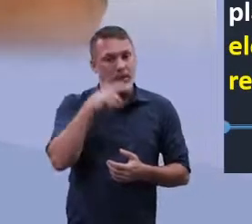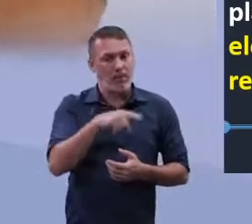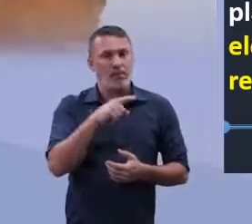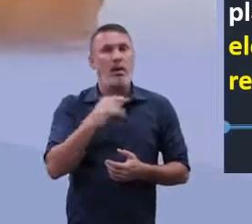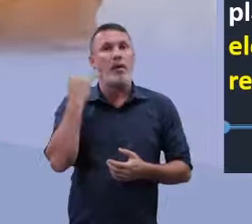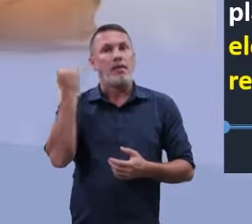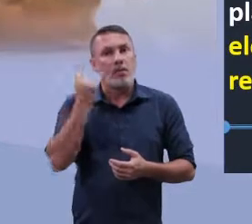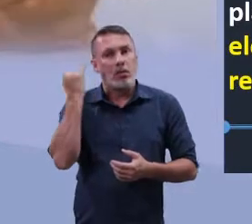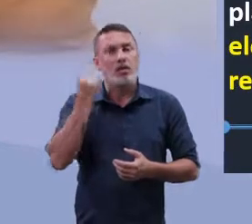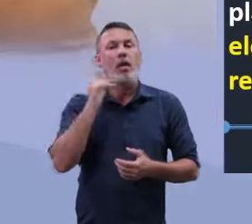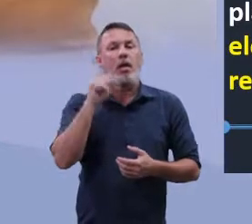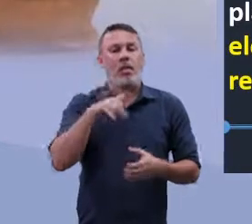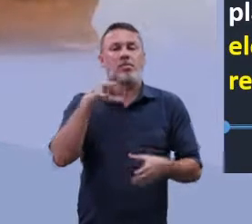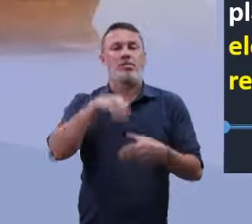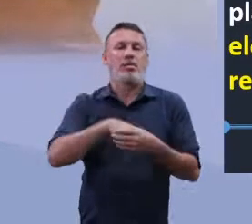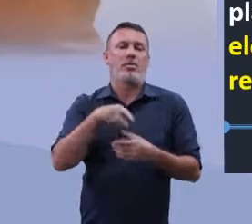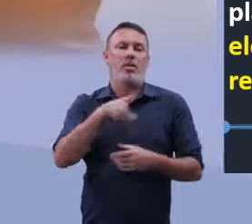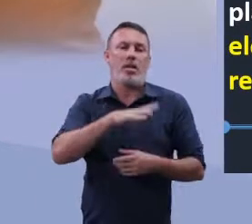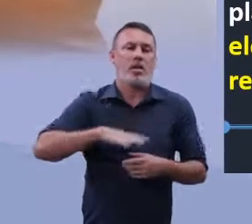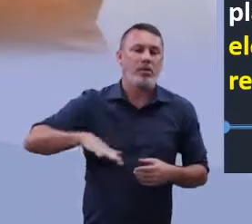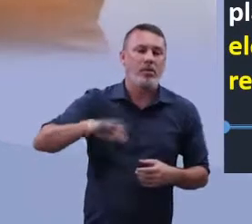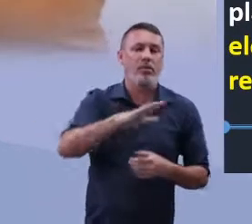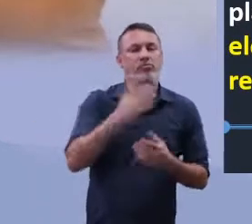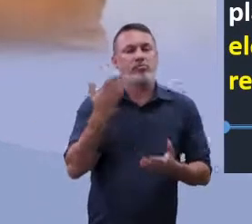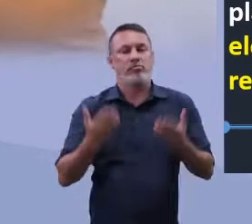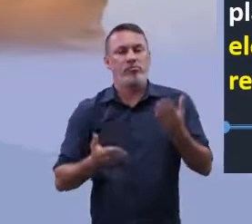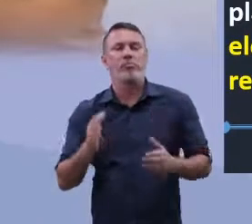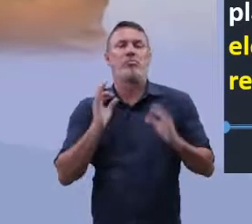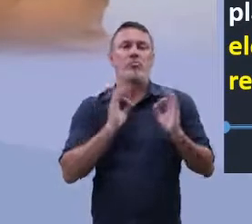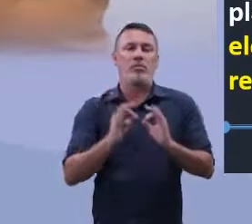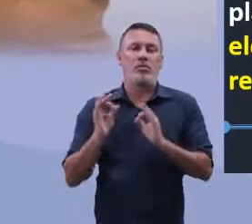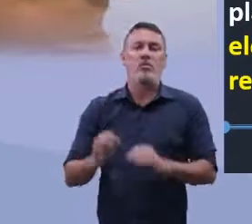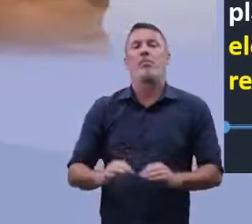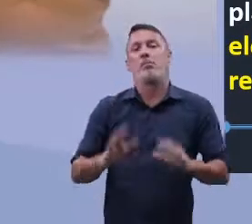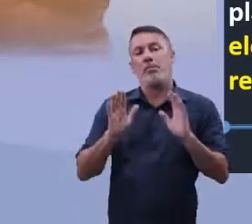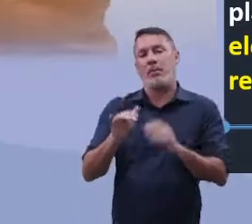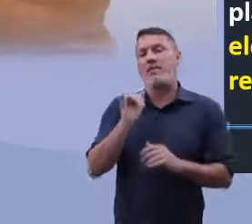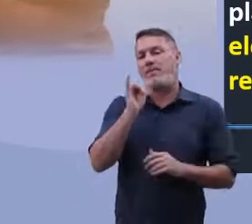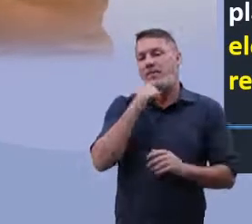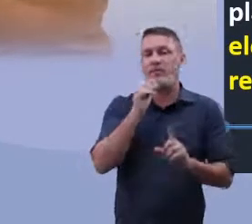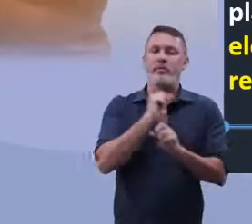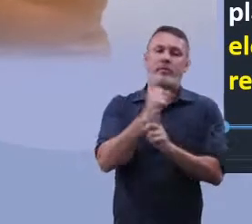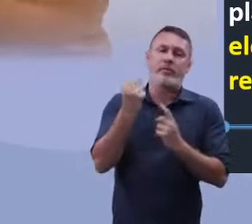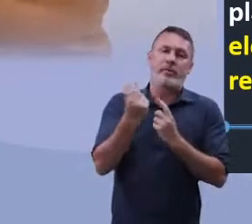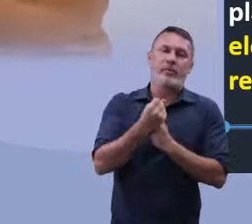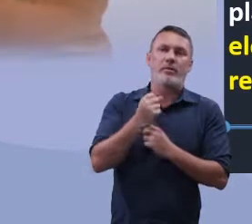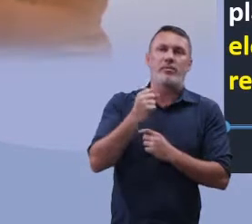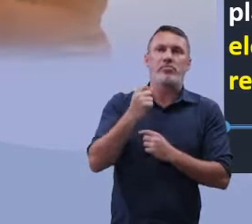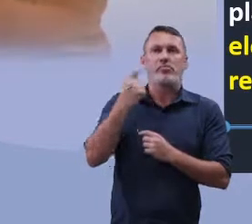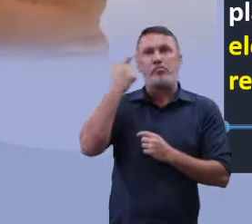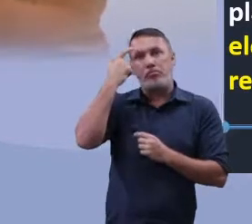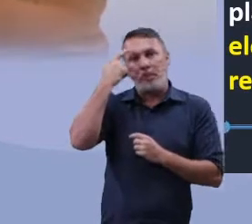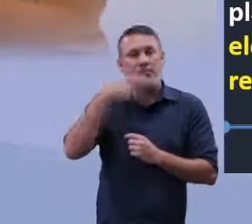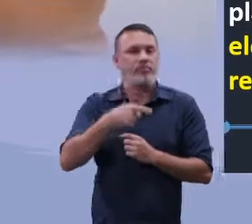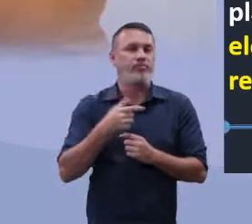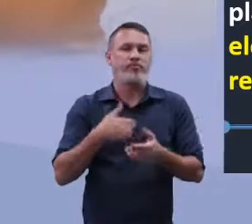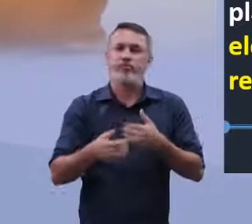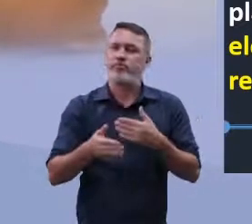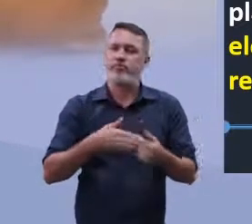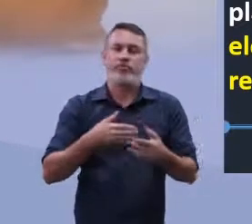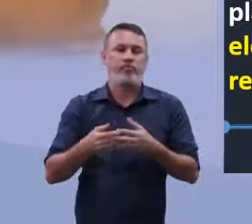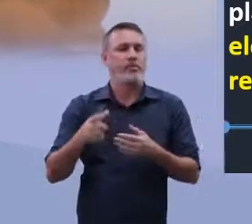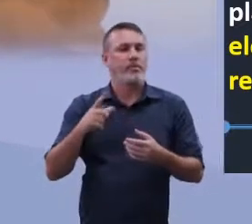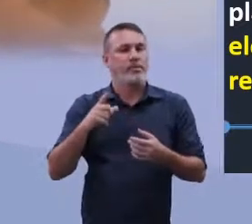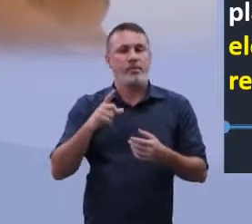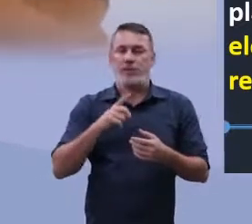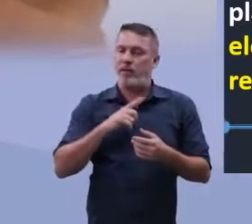seria, o importante seria desse viés, um ambiente equilibrado seria isso. Mas infelizmente a nossa sociedade não pensa assim. A